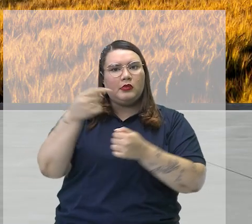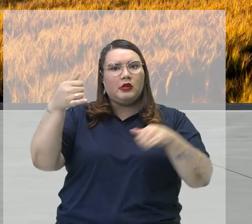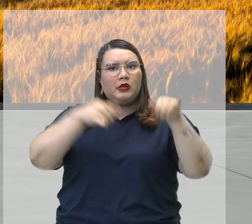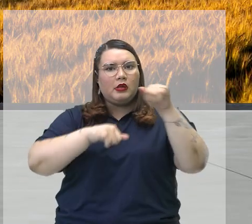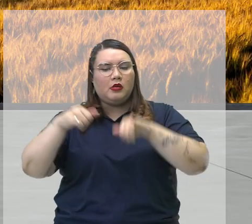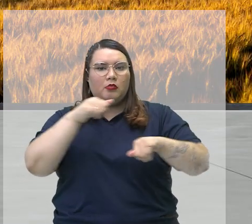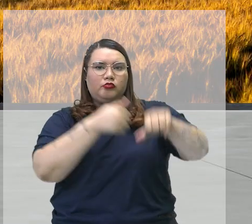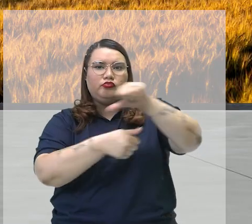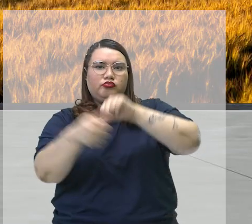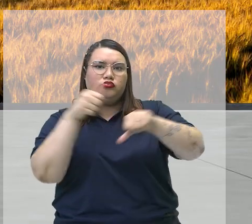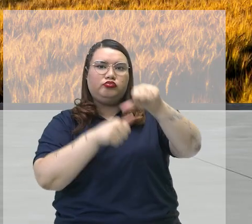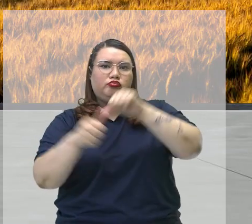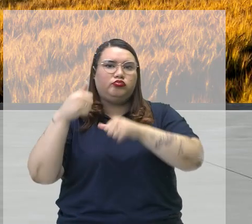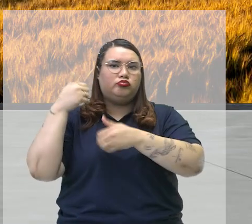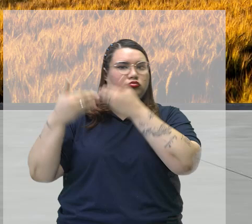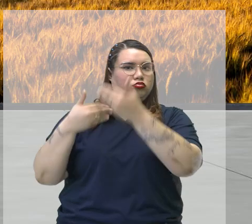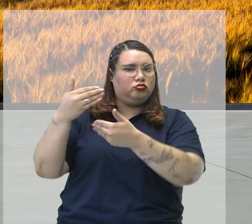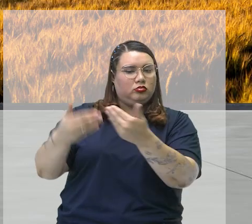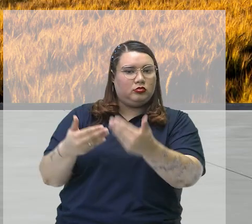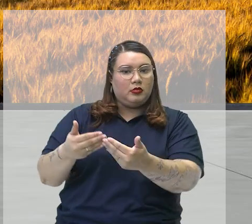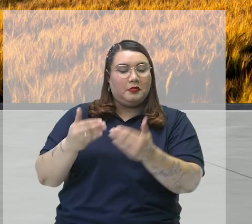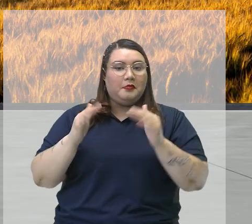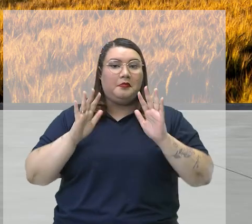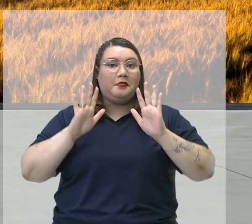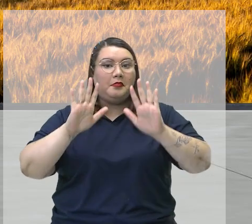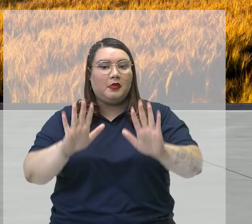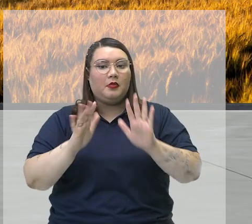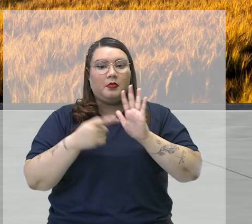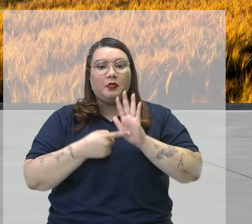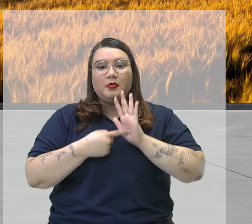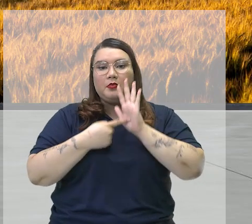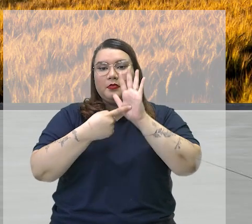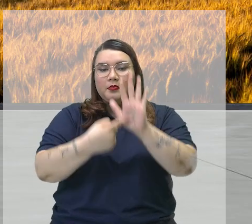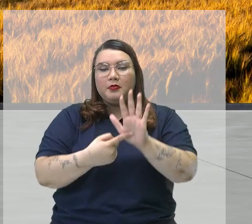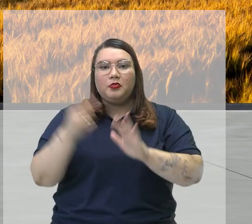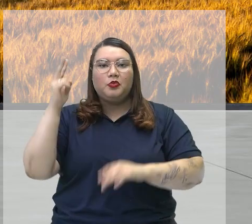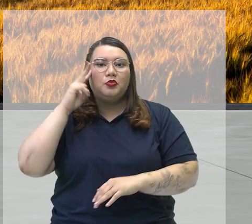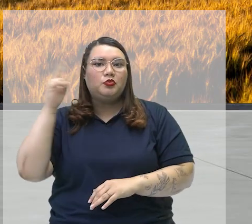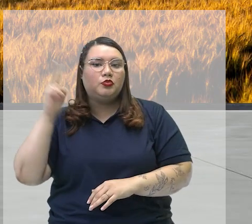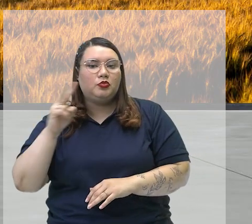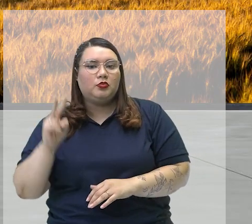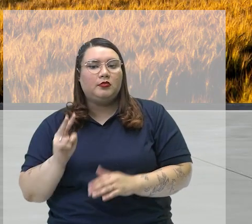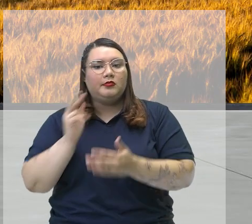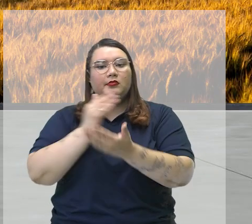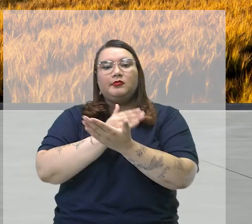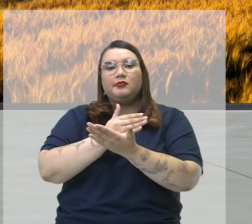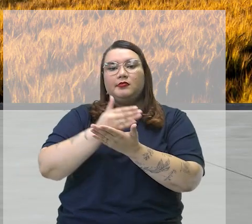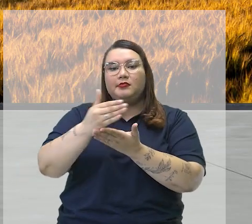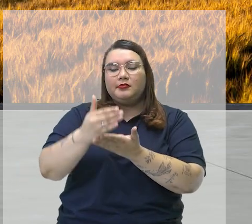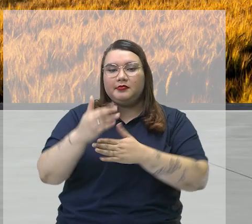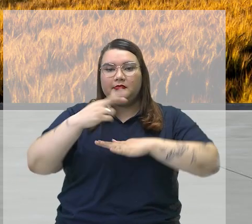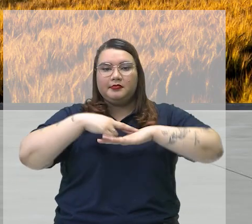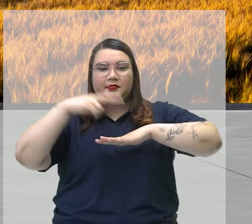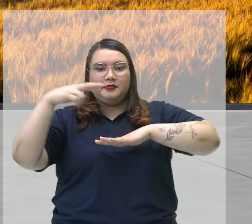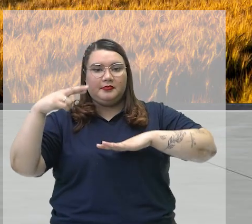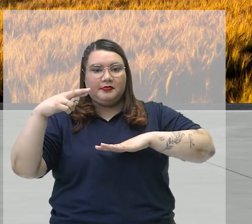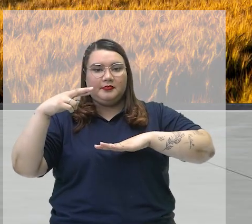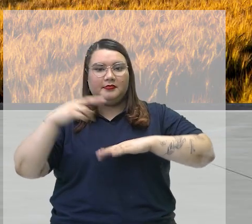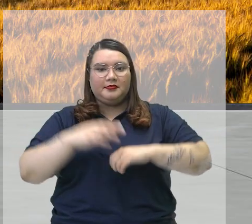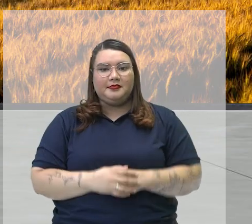longo do tempo. Mas claro que eu trago para você uma história que se inicia com a